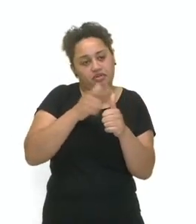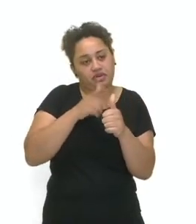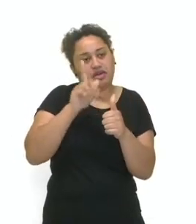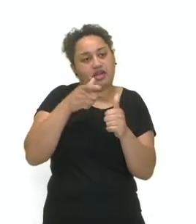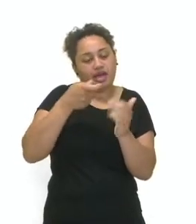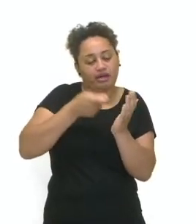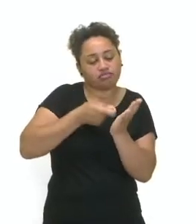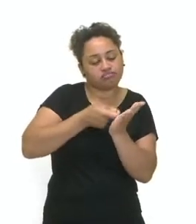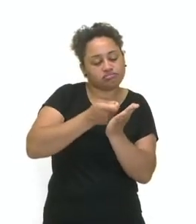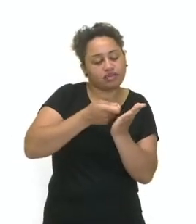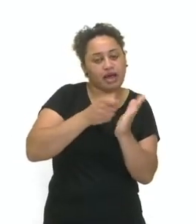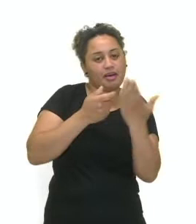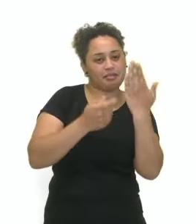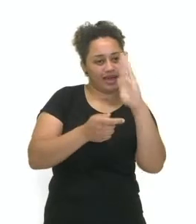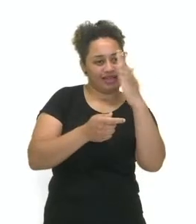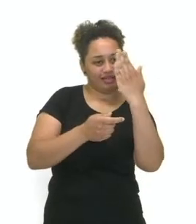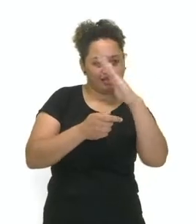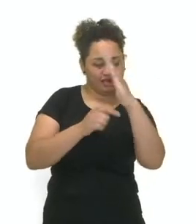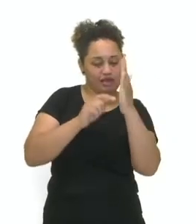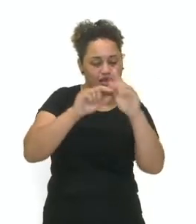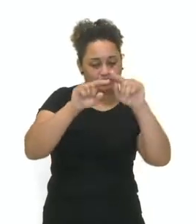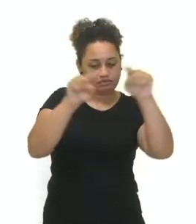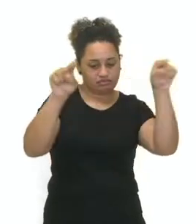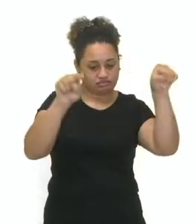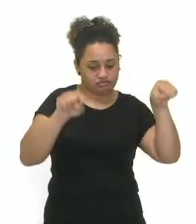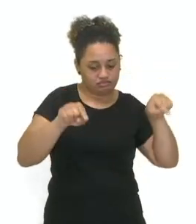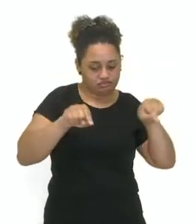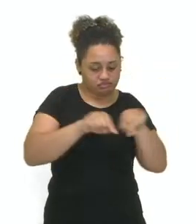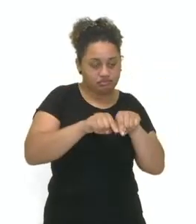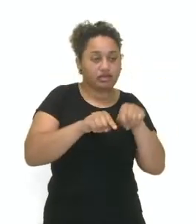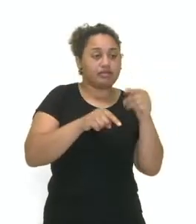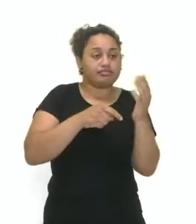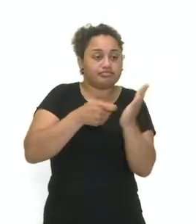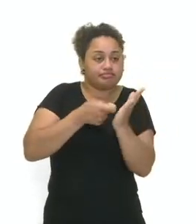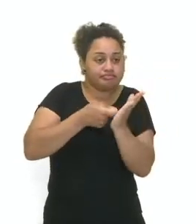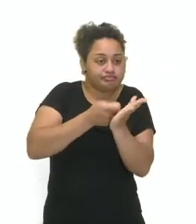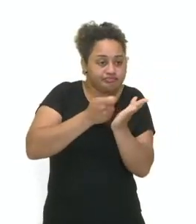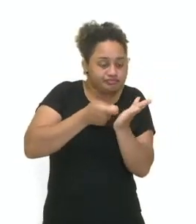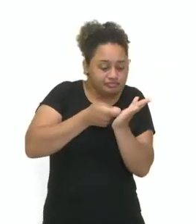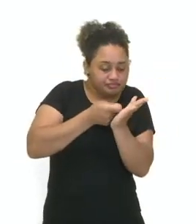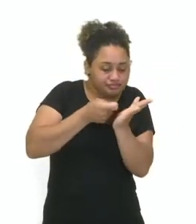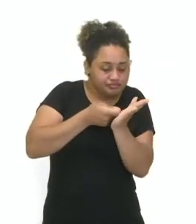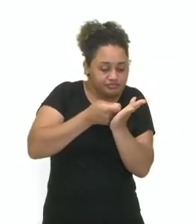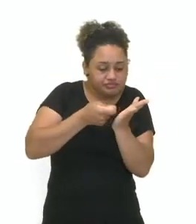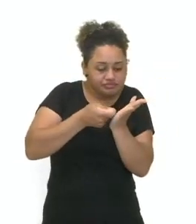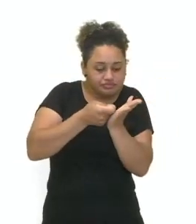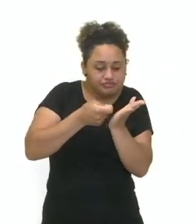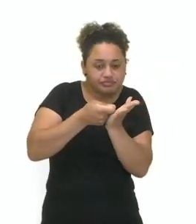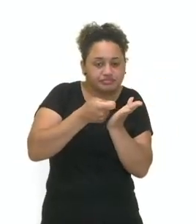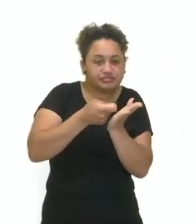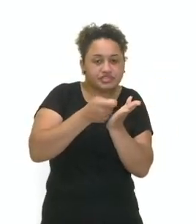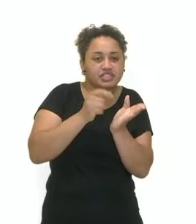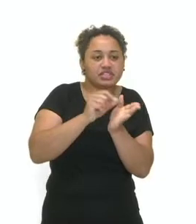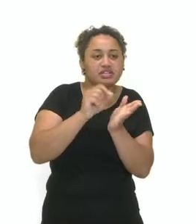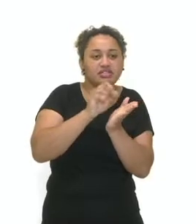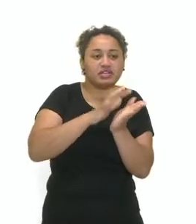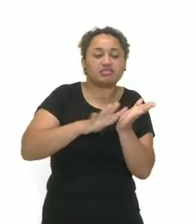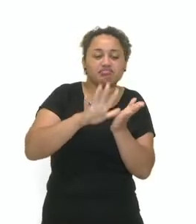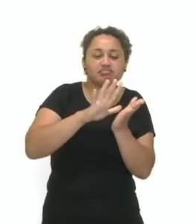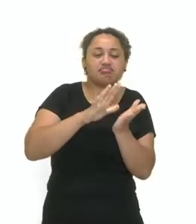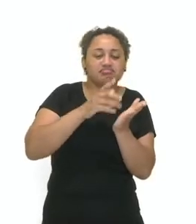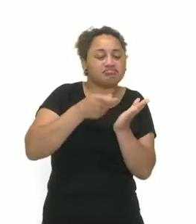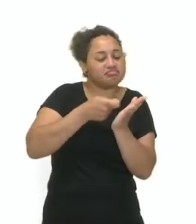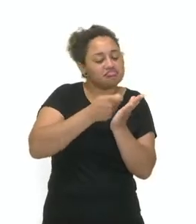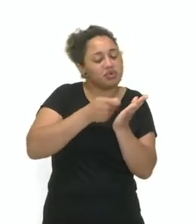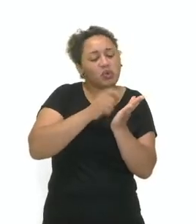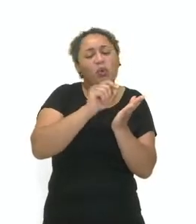Esse entalhe, né? Então, a gente vê aqui na figura o que é entalhar, né? Você tirar pedacinhos da madeira até ficar no formato que